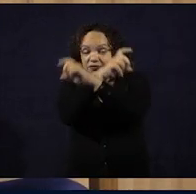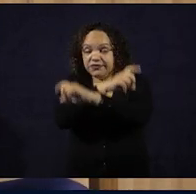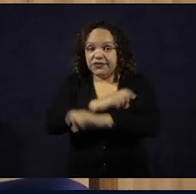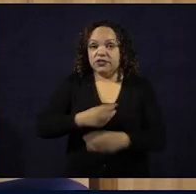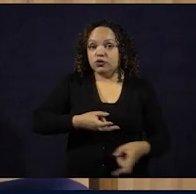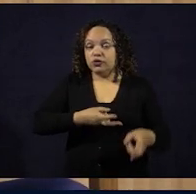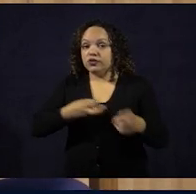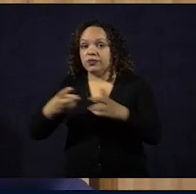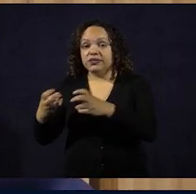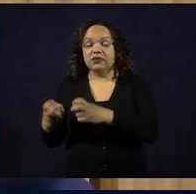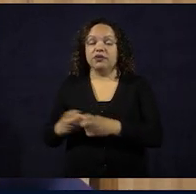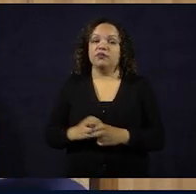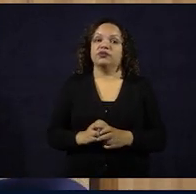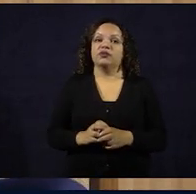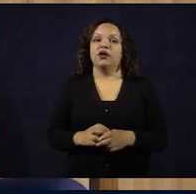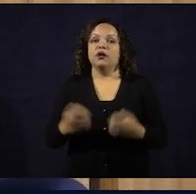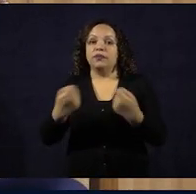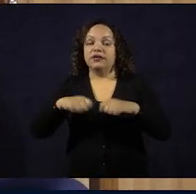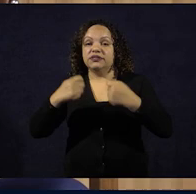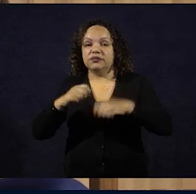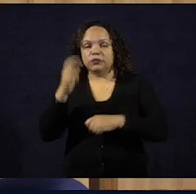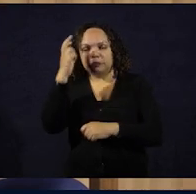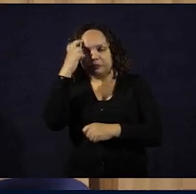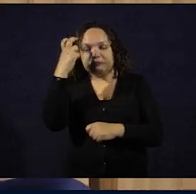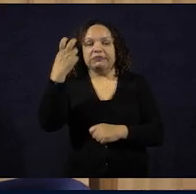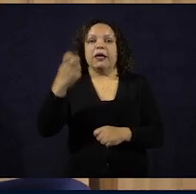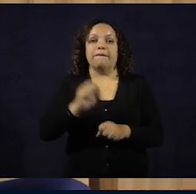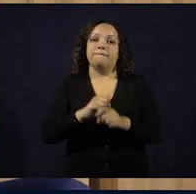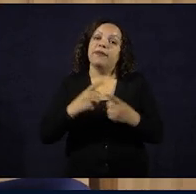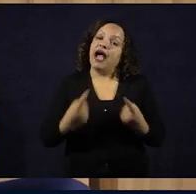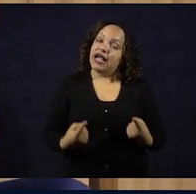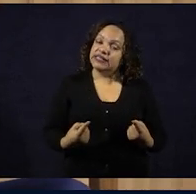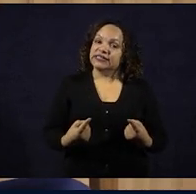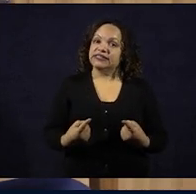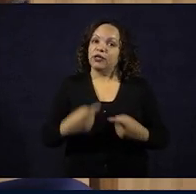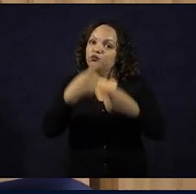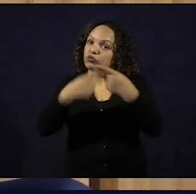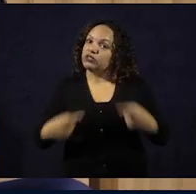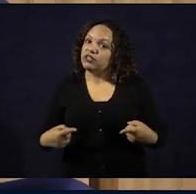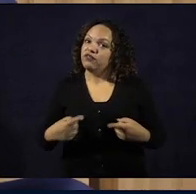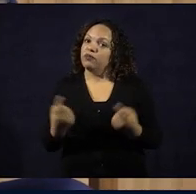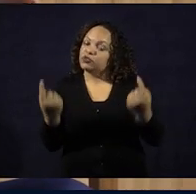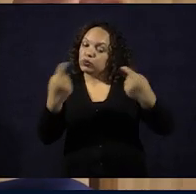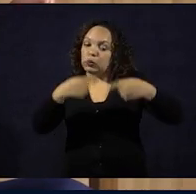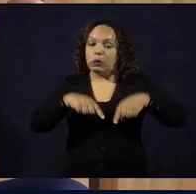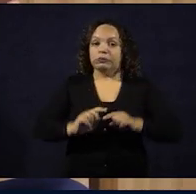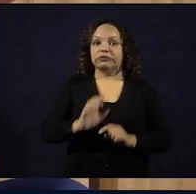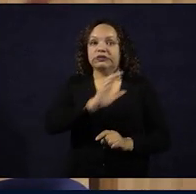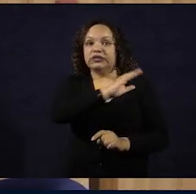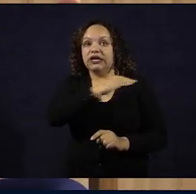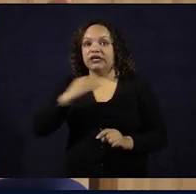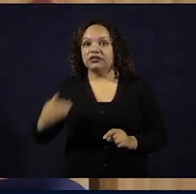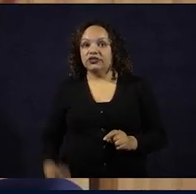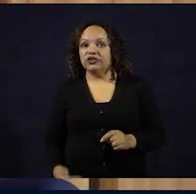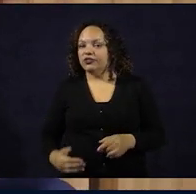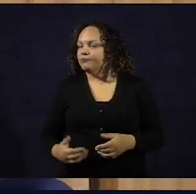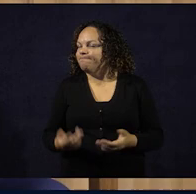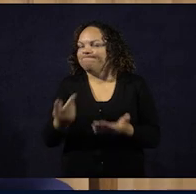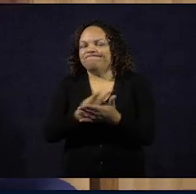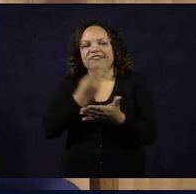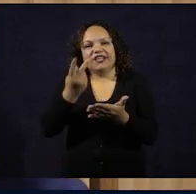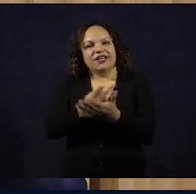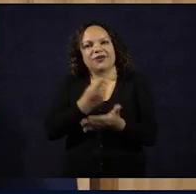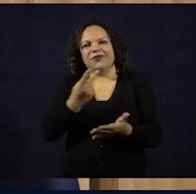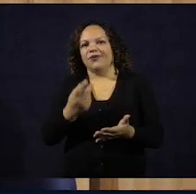manter a nossa humildade intelectual agora tem desafios Mas quem apostou contra a China nos últimos 30 anos não deu certo então